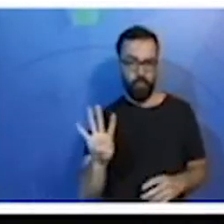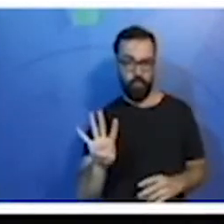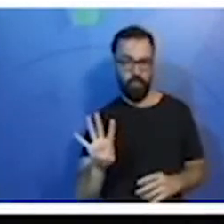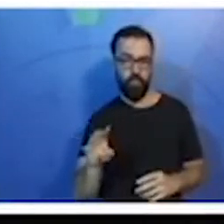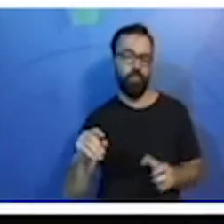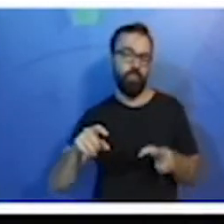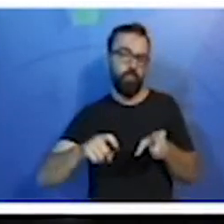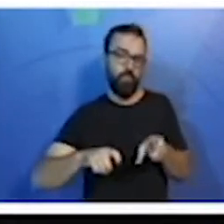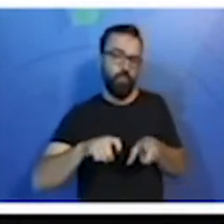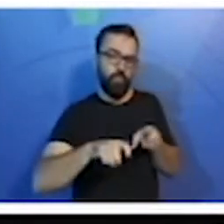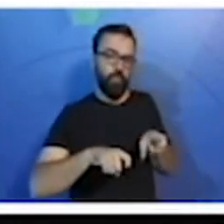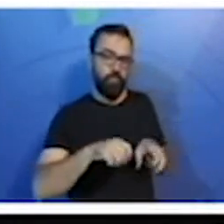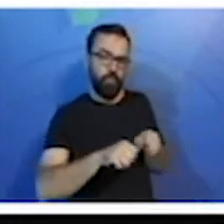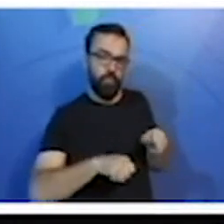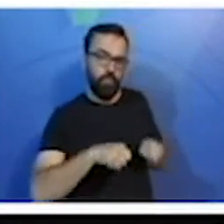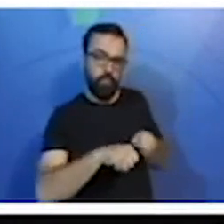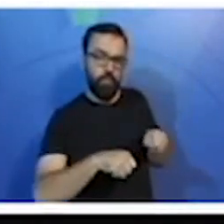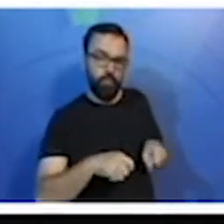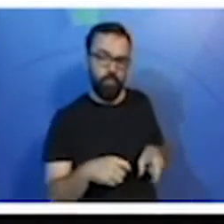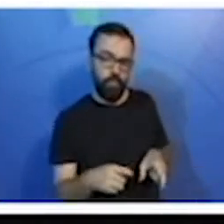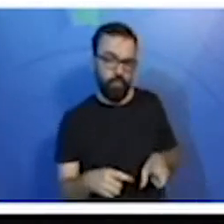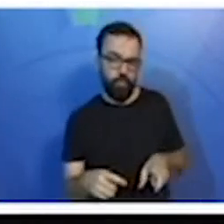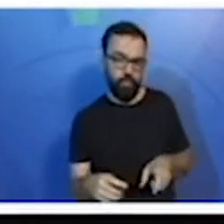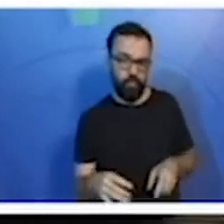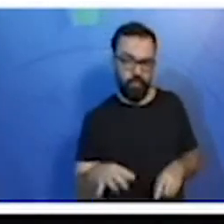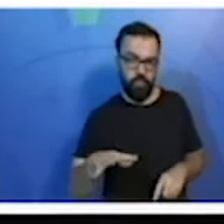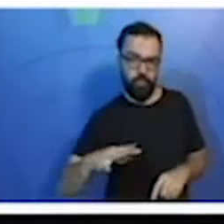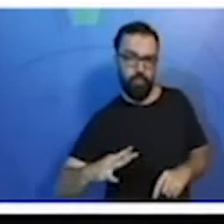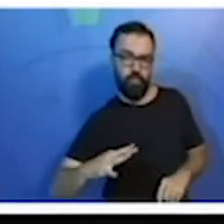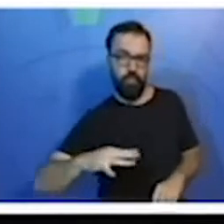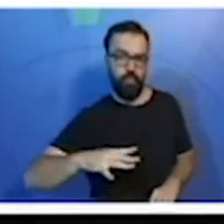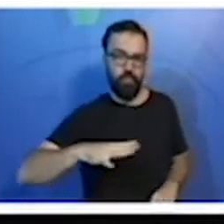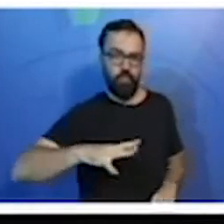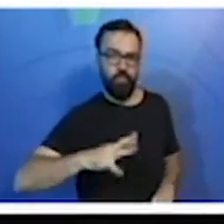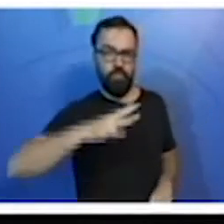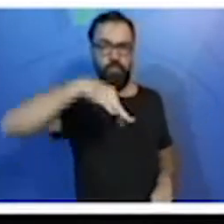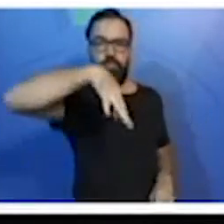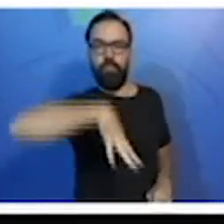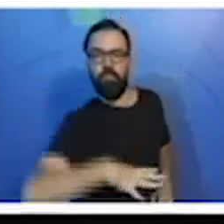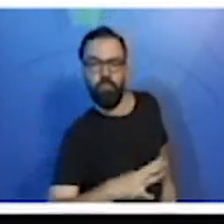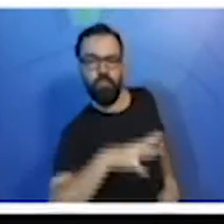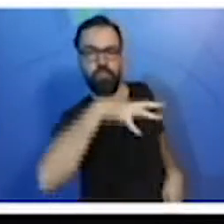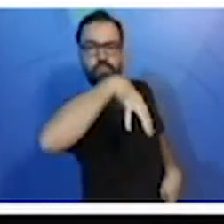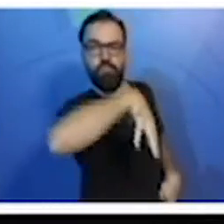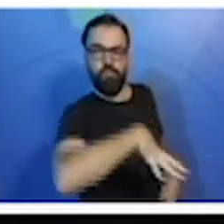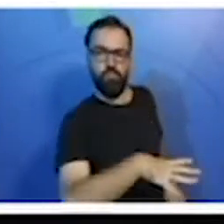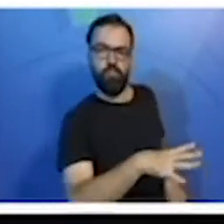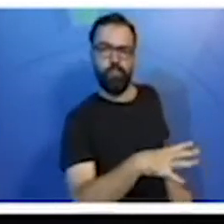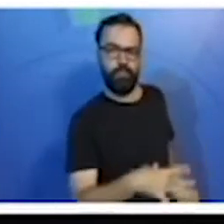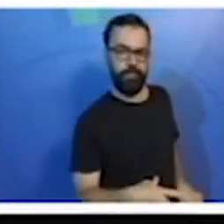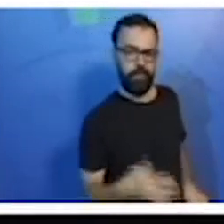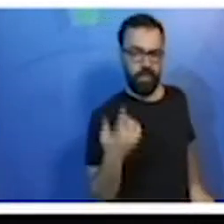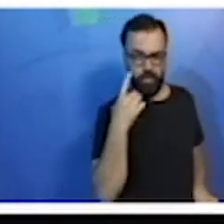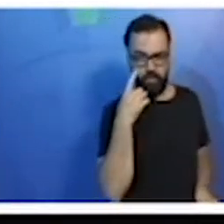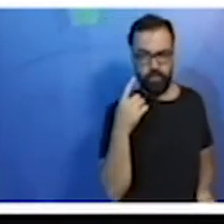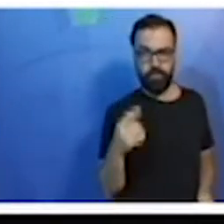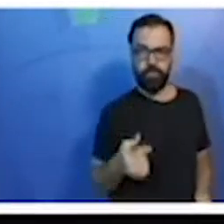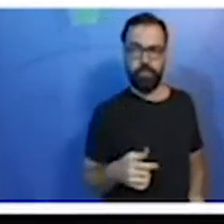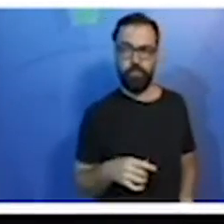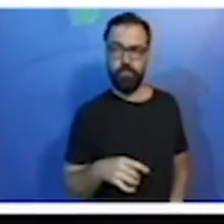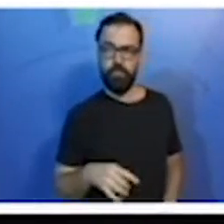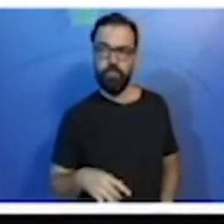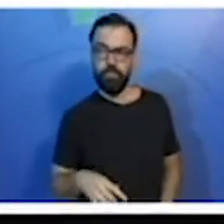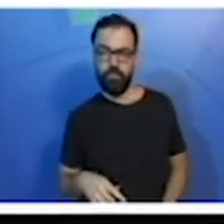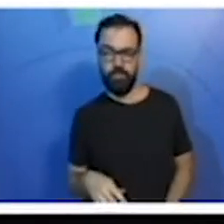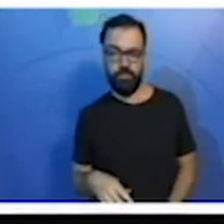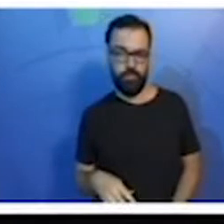quatro atletas Essa é quatro ciclistas e eles passam por Um percurso também com rampas né com saltos aonde vence Aquele é